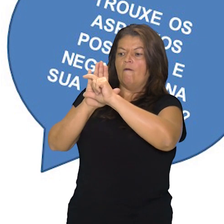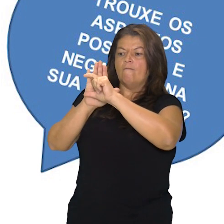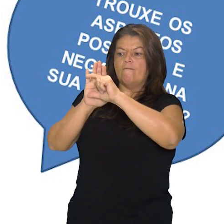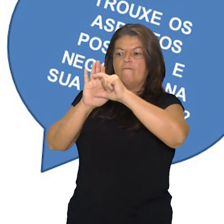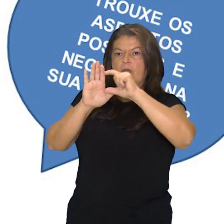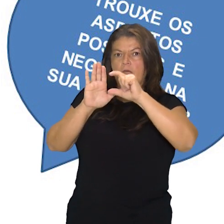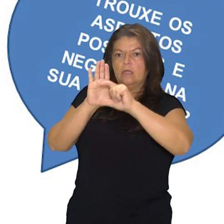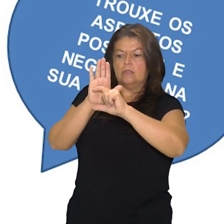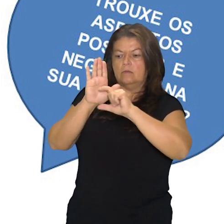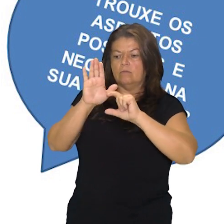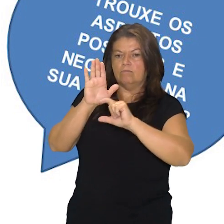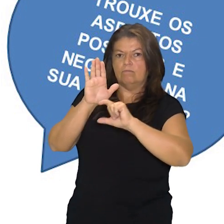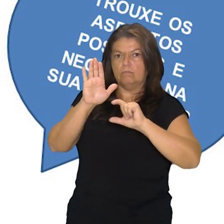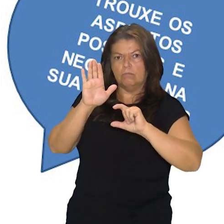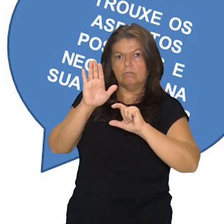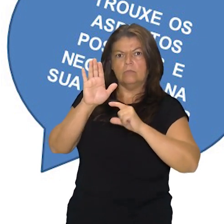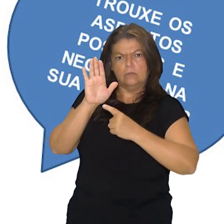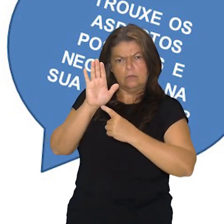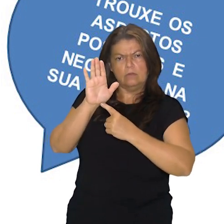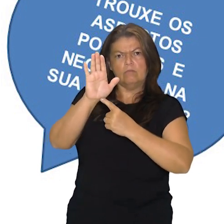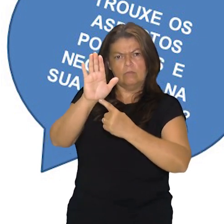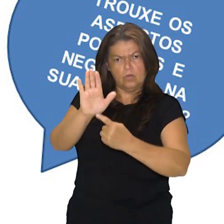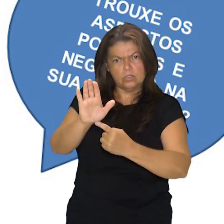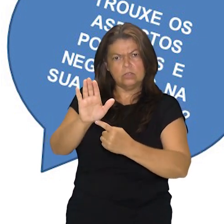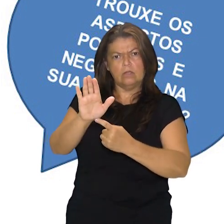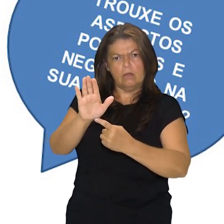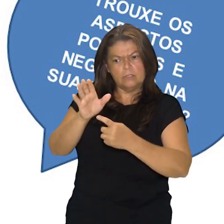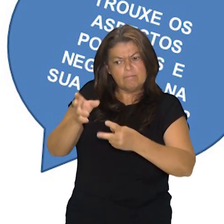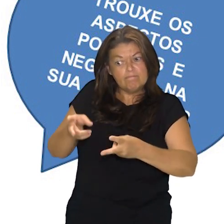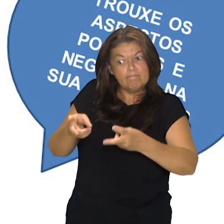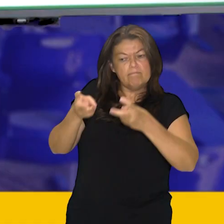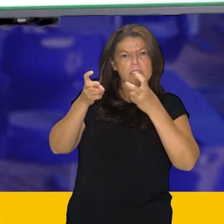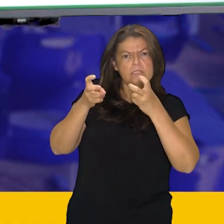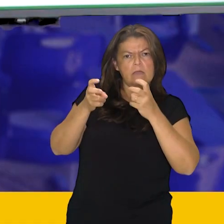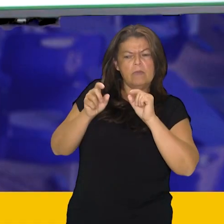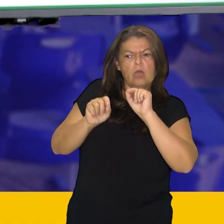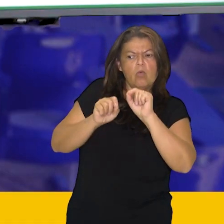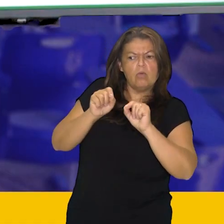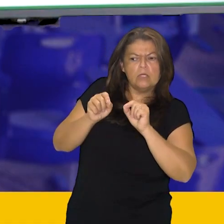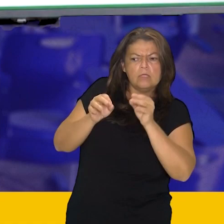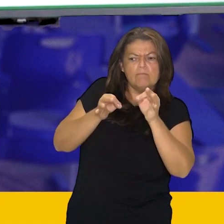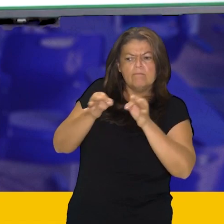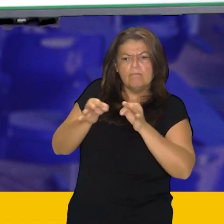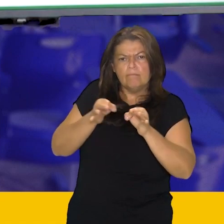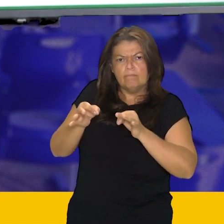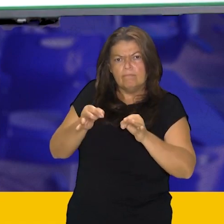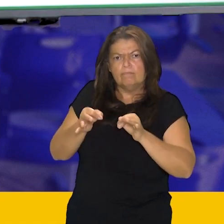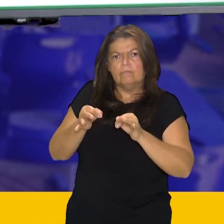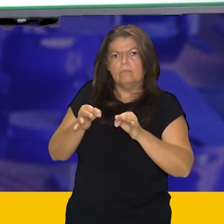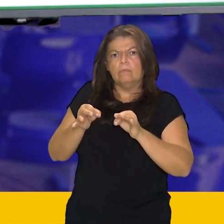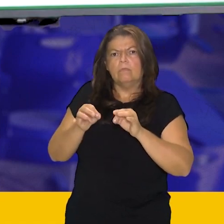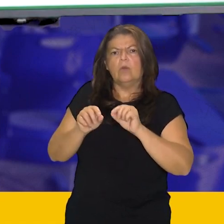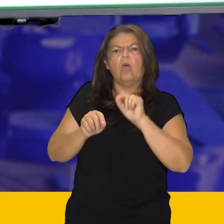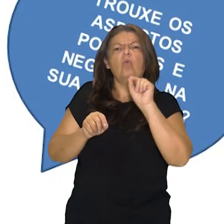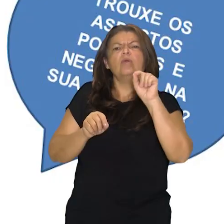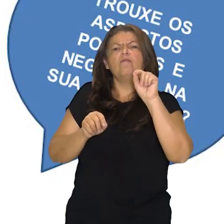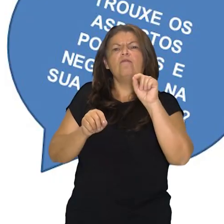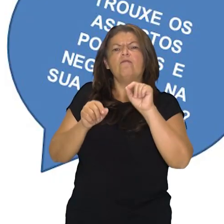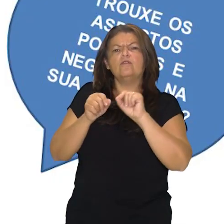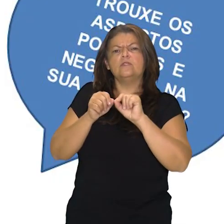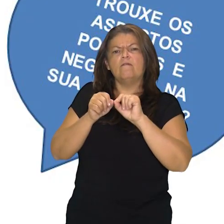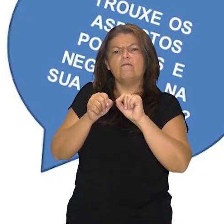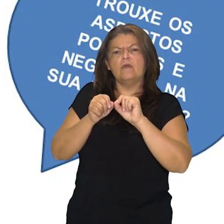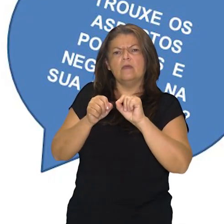e como as rimas se apresentam. Você apresentou os textos poéticos, é importante que isso aconteça, certo? O que você escreveu sobre